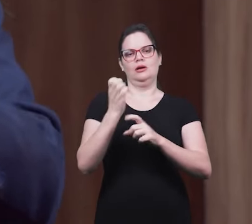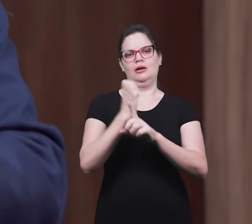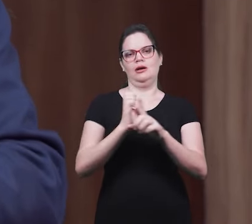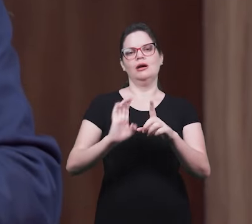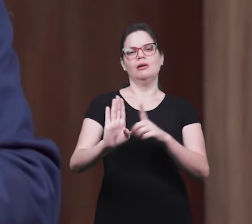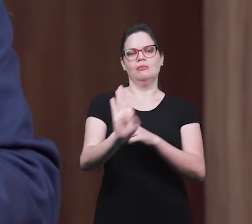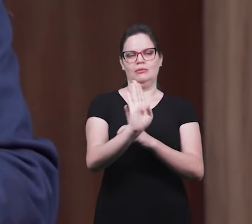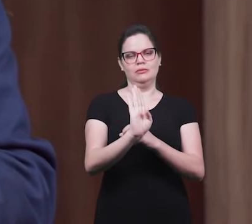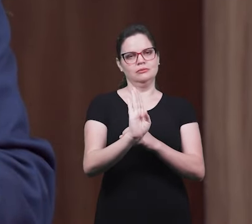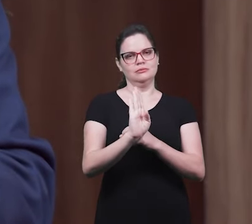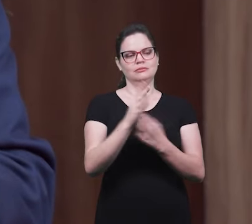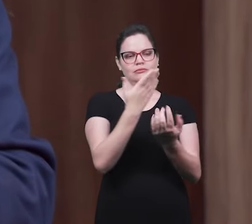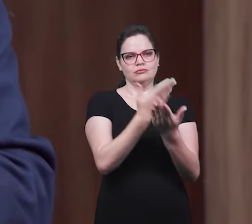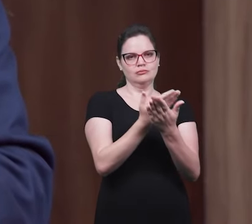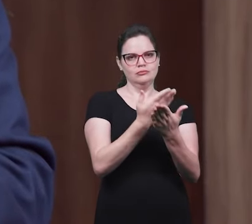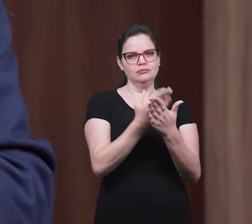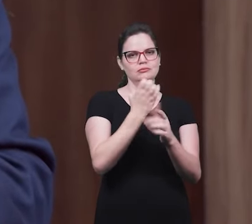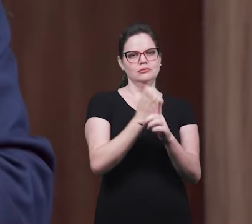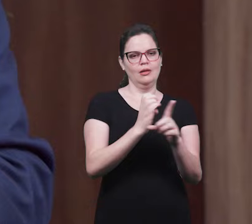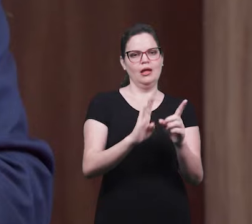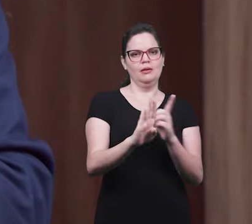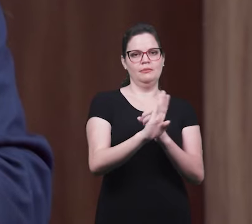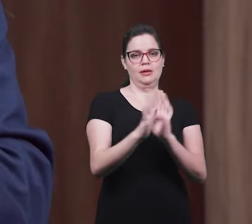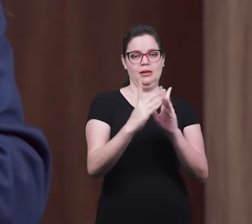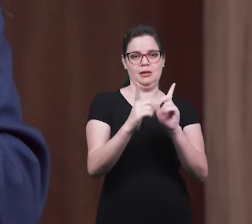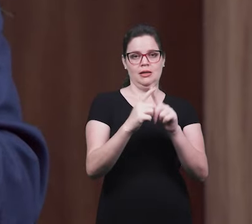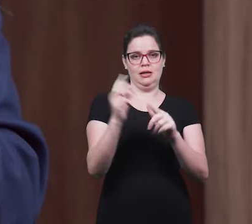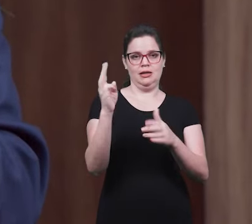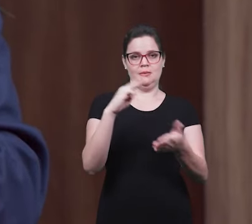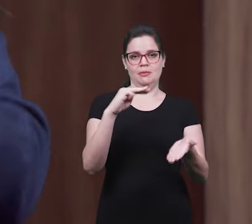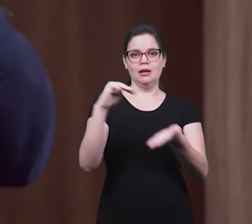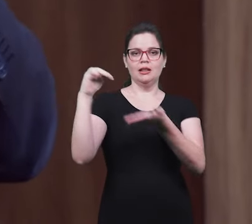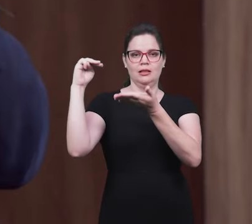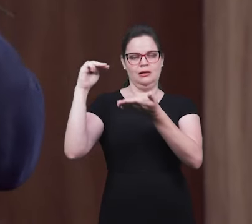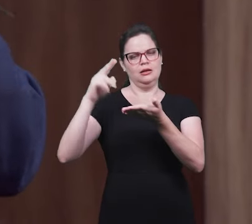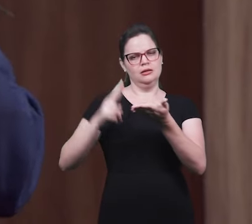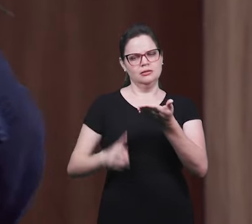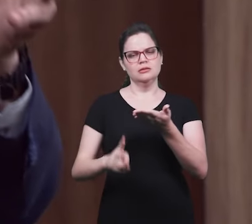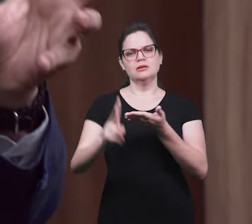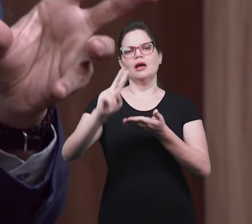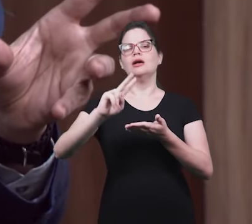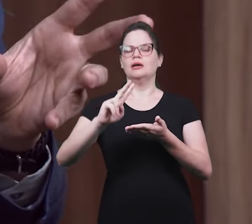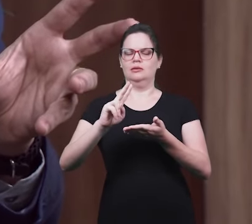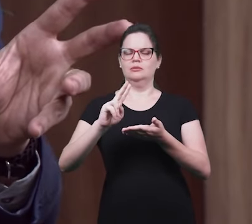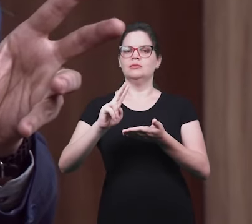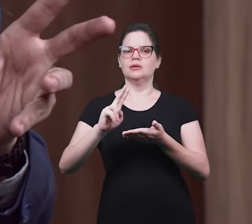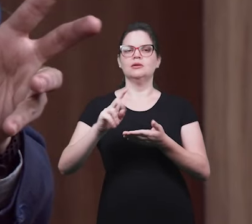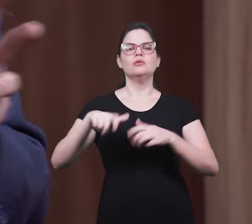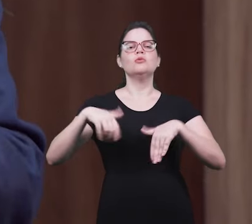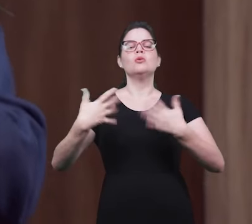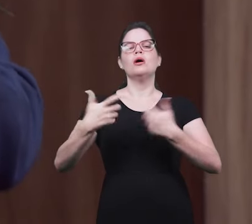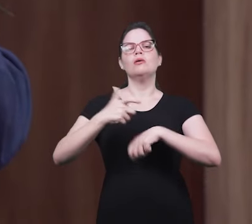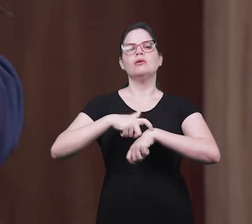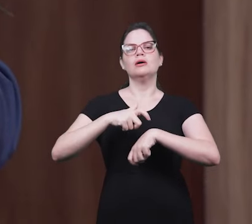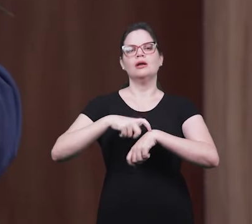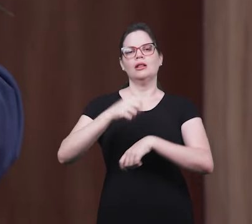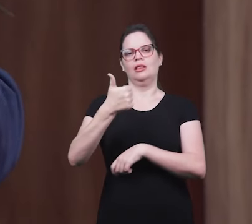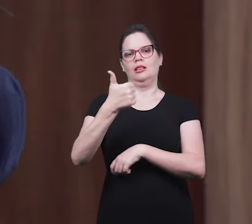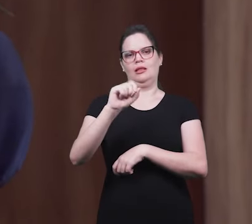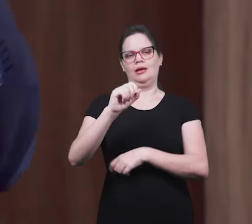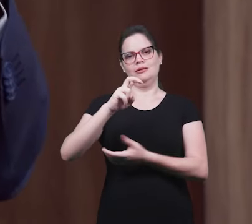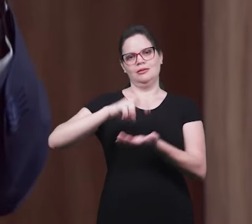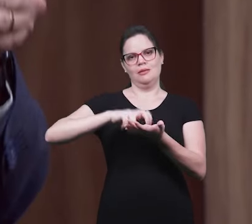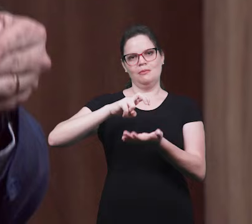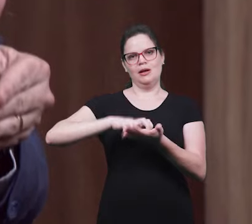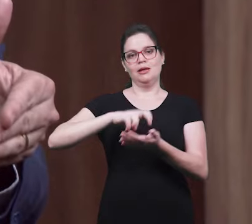Escola Bíblica Dominical da Igreja Cristã Maranata, que acontece, a Escola Bíblica Dominical, todos os domingos